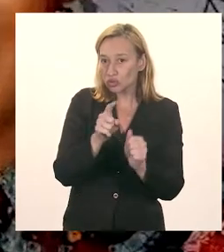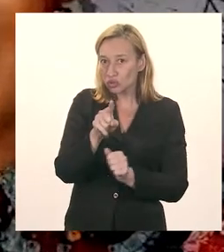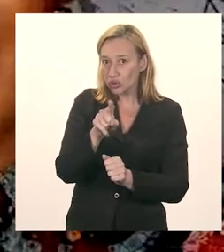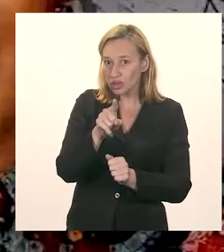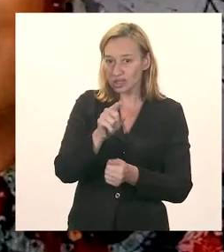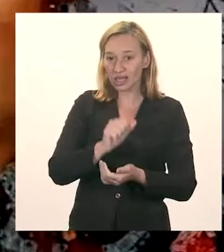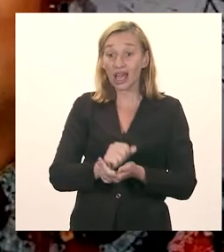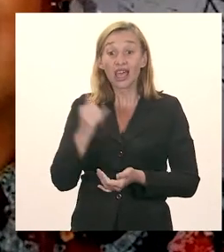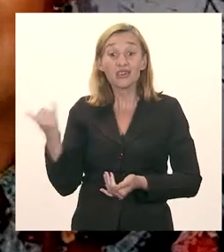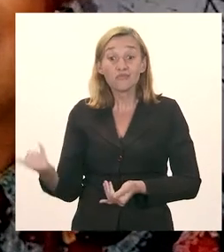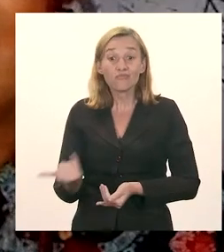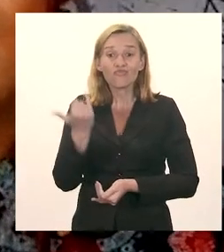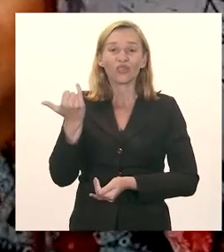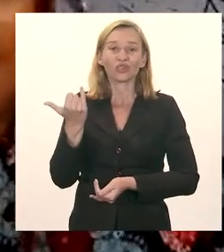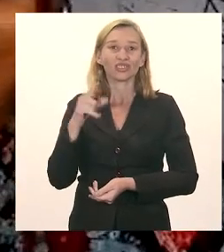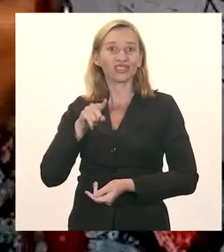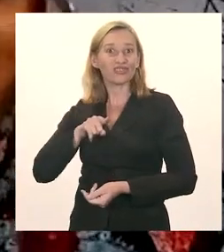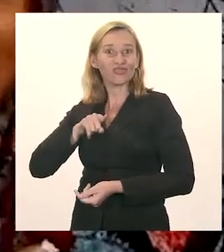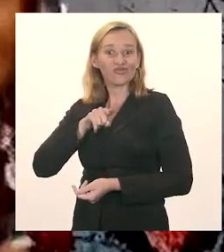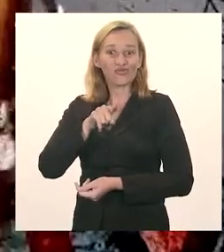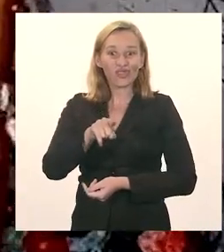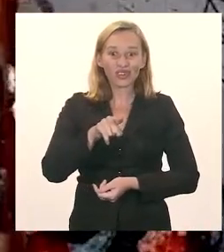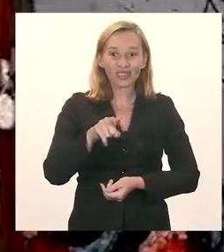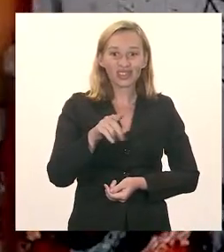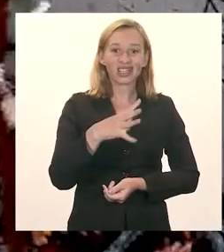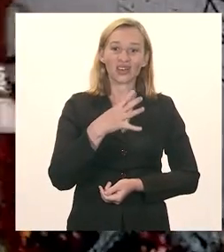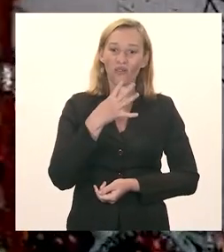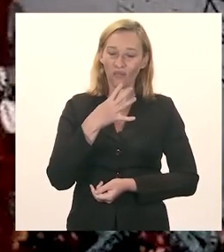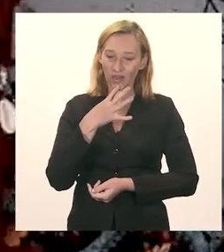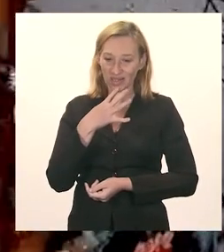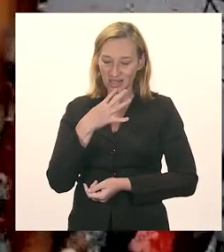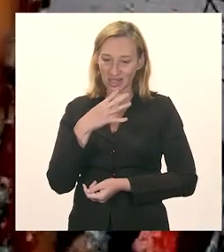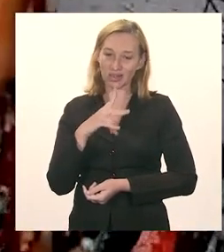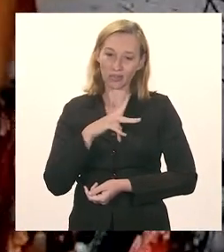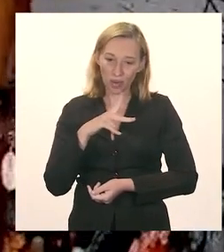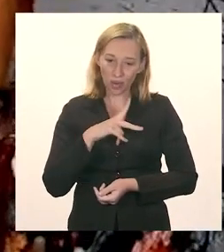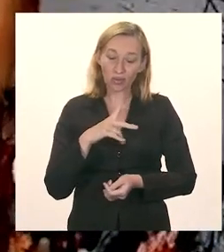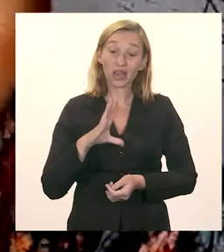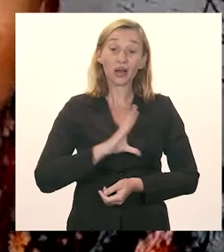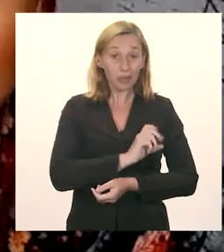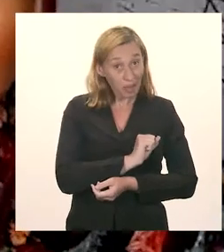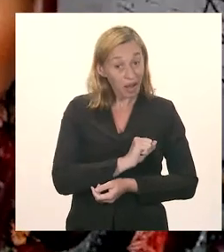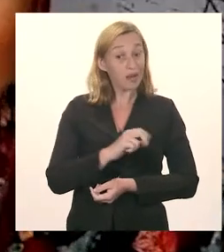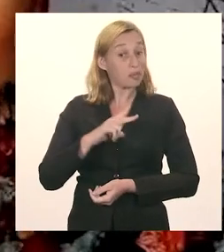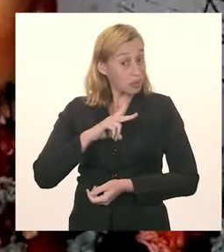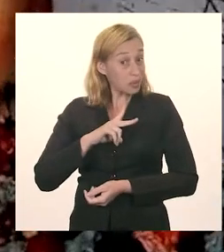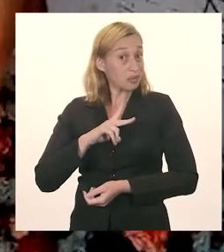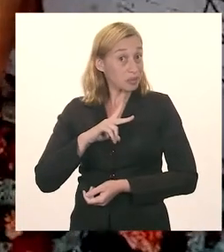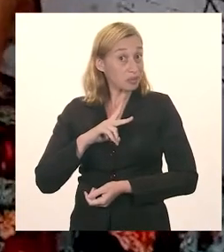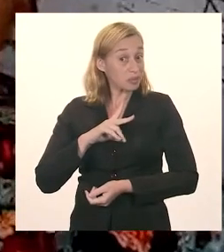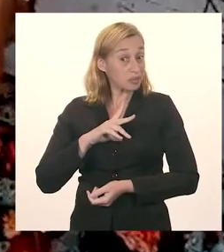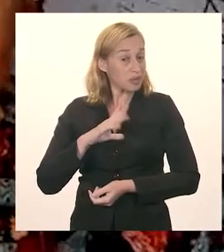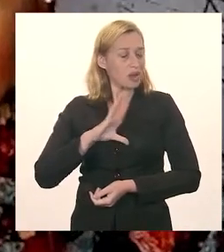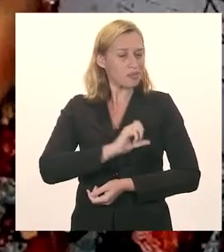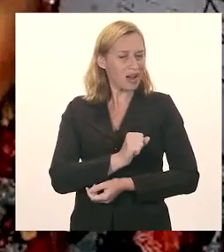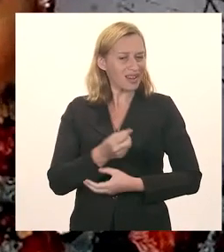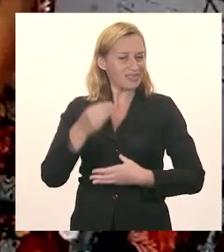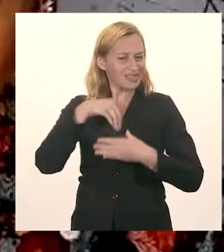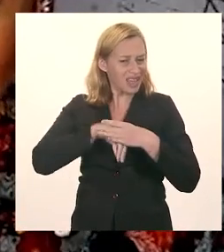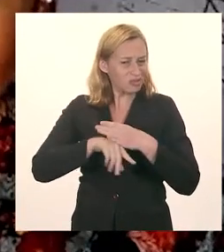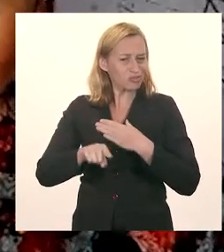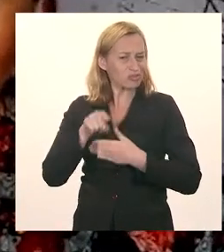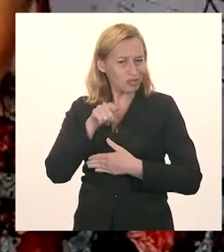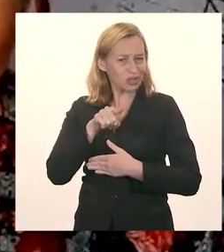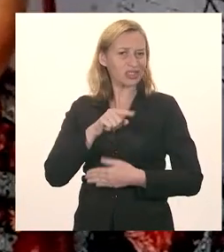de você, a importância de você se conhecer e se amar, sabe? Amar o que tem aí